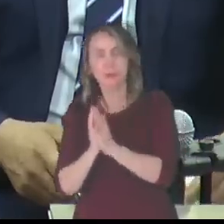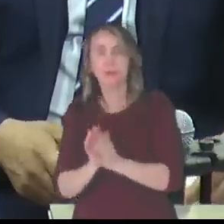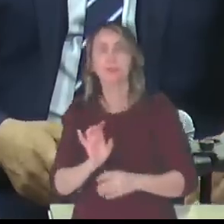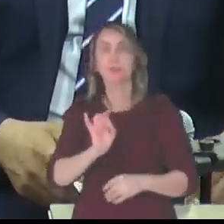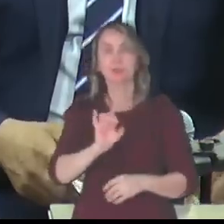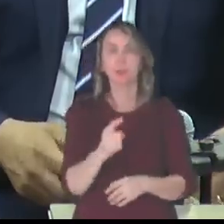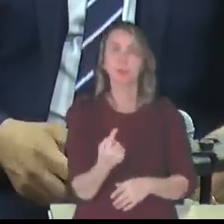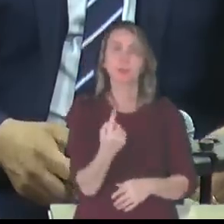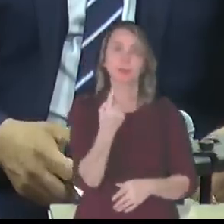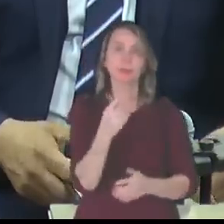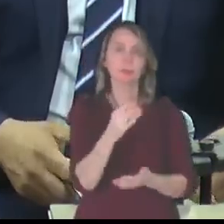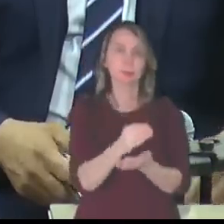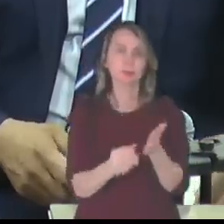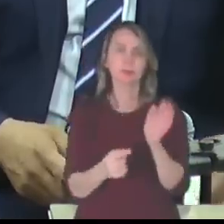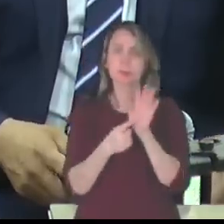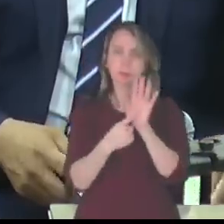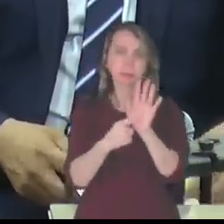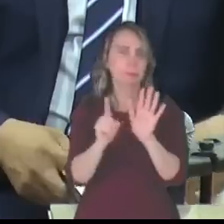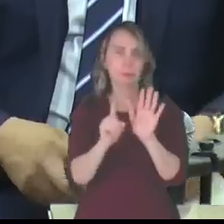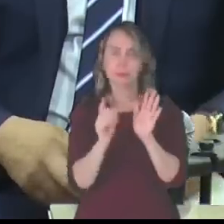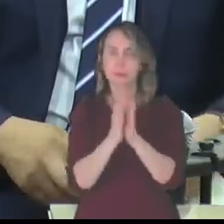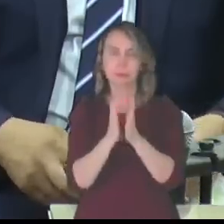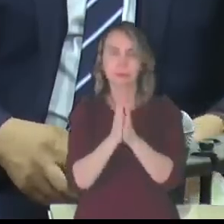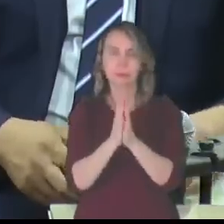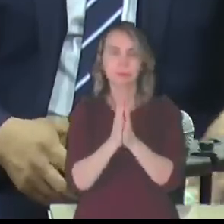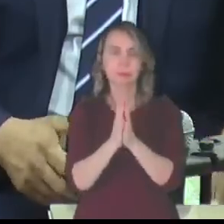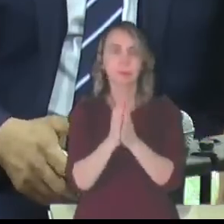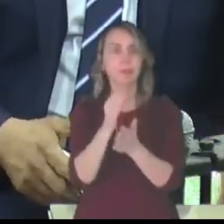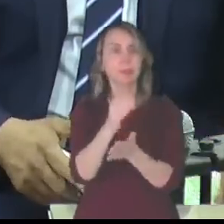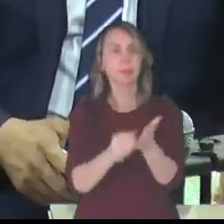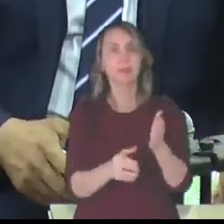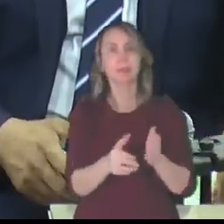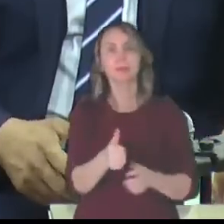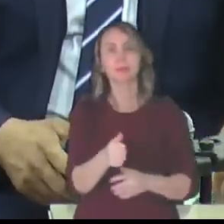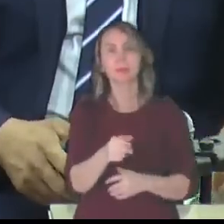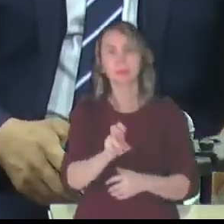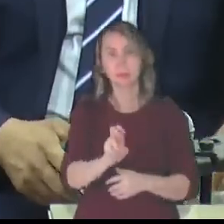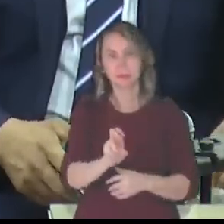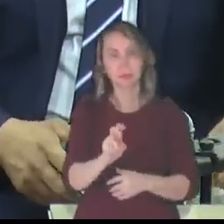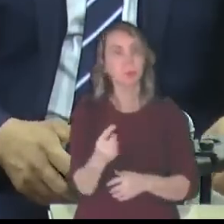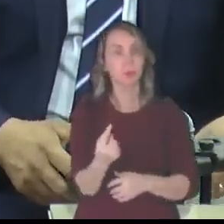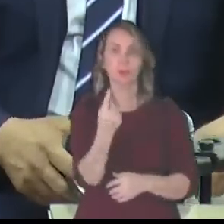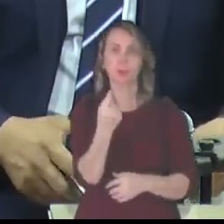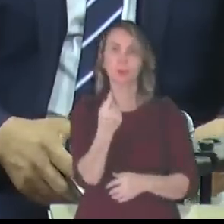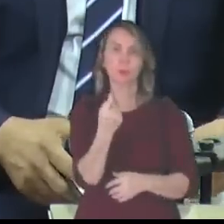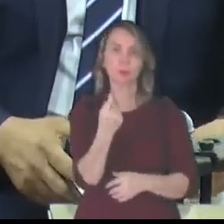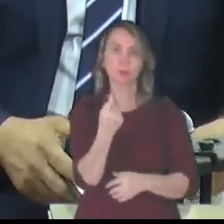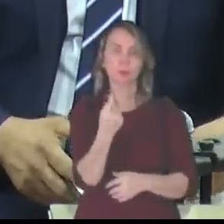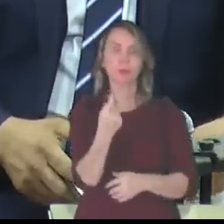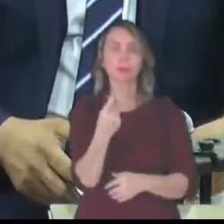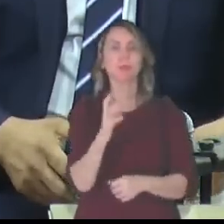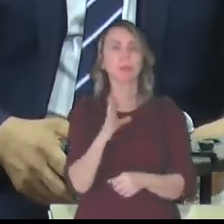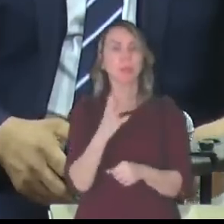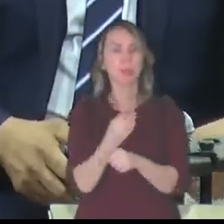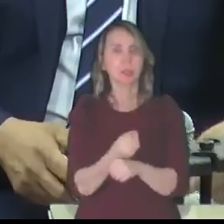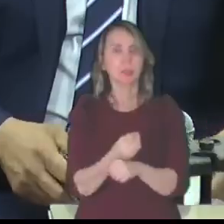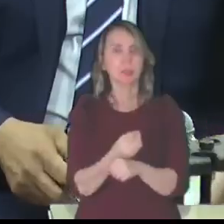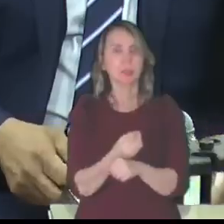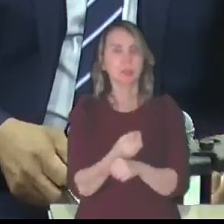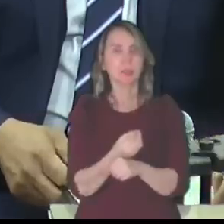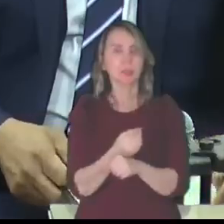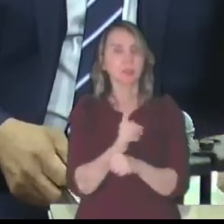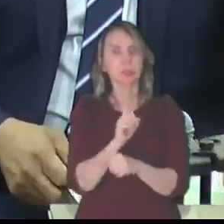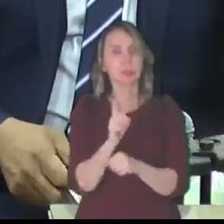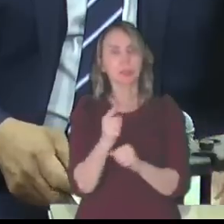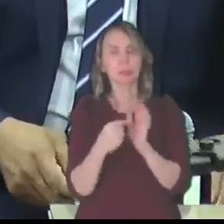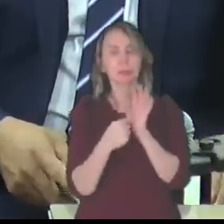um capítulo em Atos que não fala em oração só tem um capítulo é o capítulo 15 o único capítulo que a igreja não aparece orando é